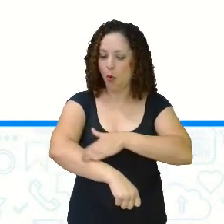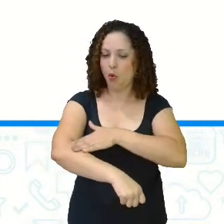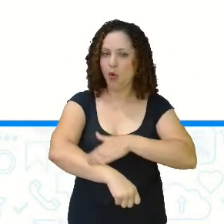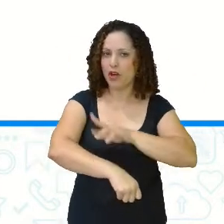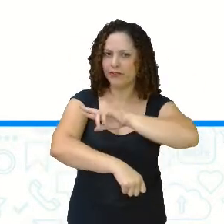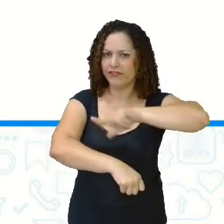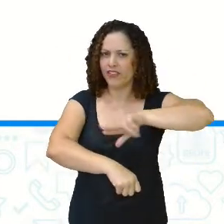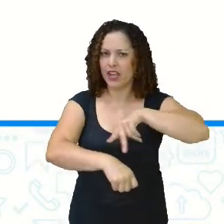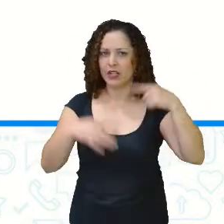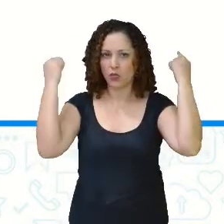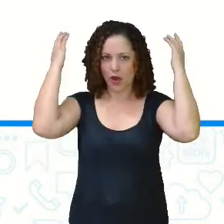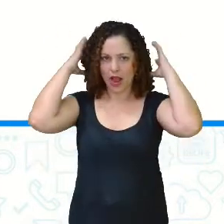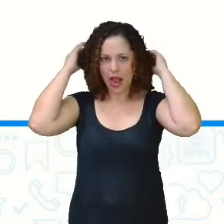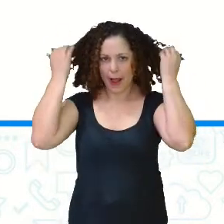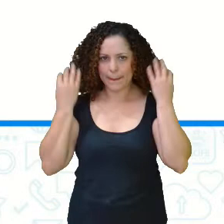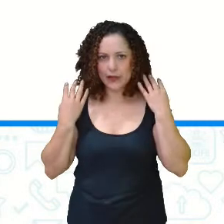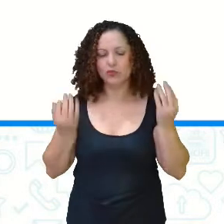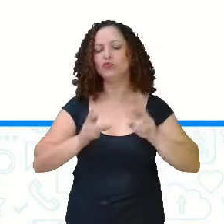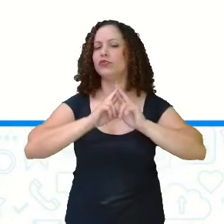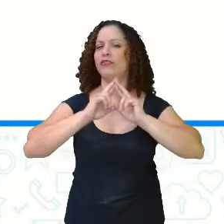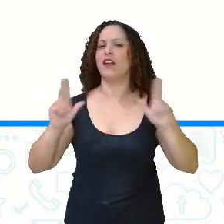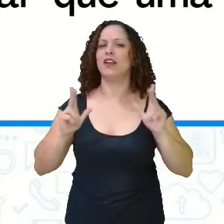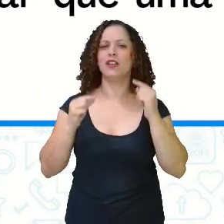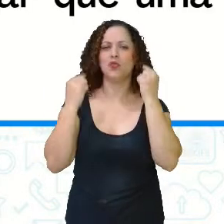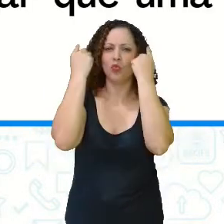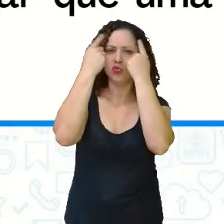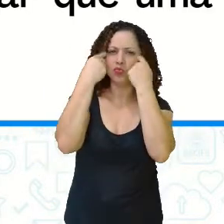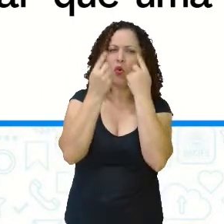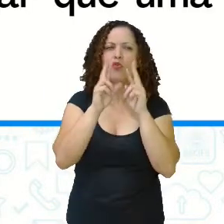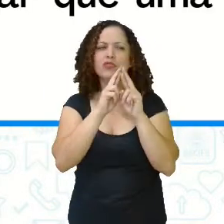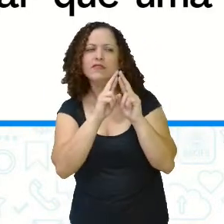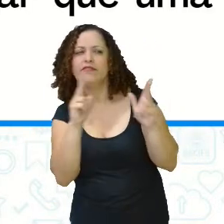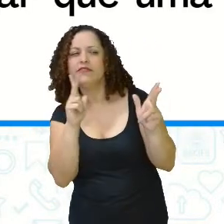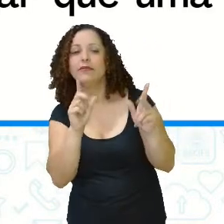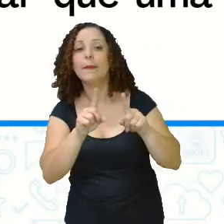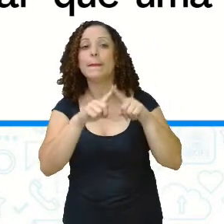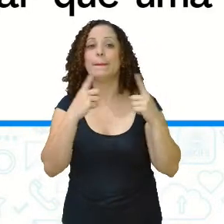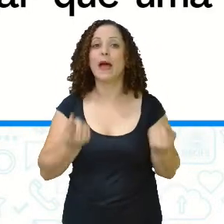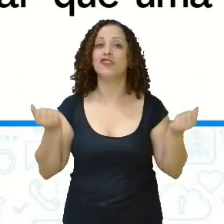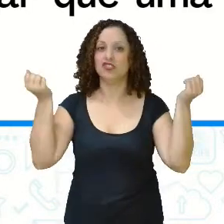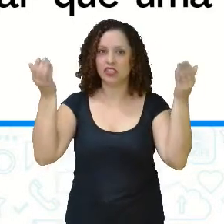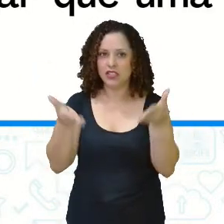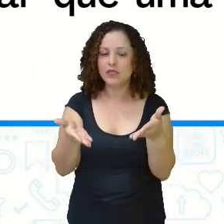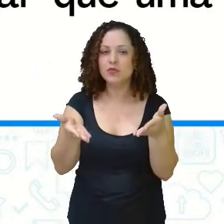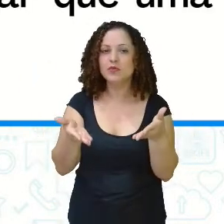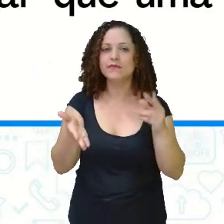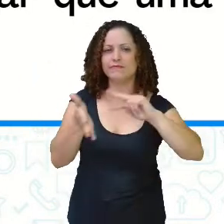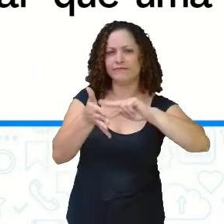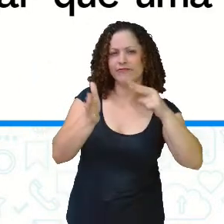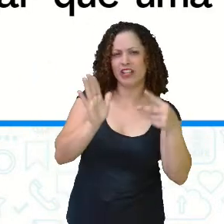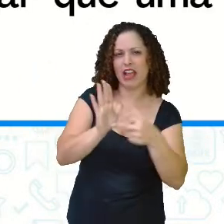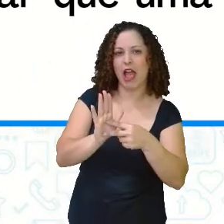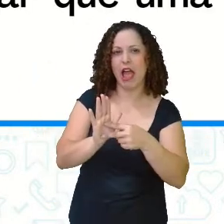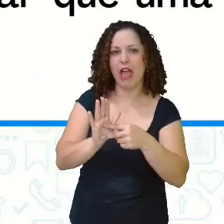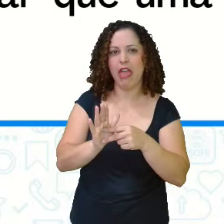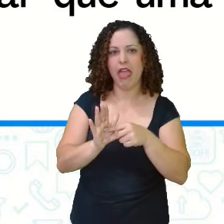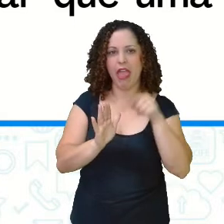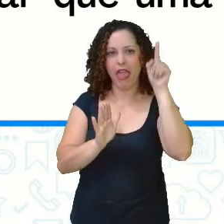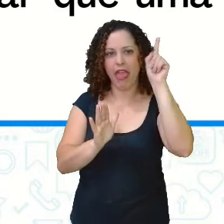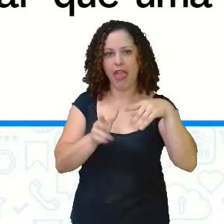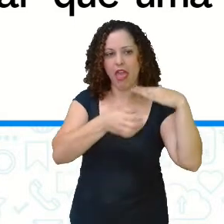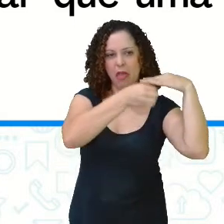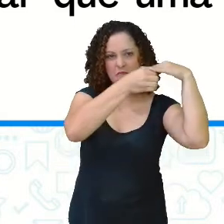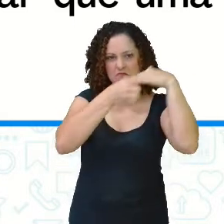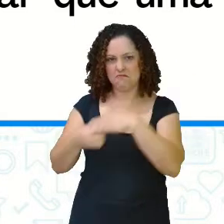de outro jeito, os olhos de uma forma que você nunca viu. Mas isso não é motivo para pensar que uma aparência